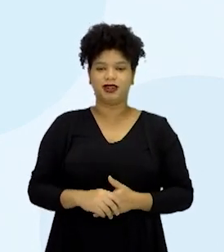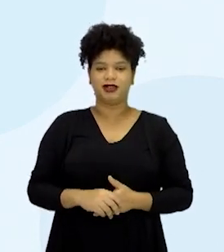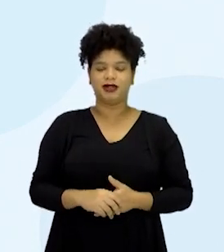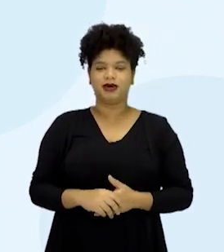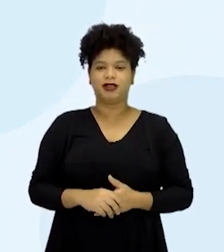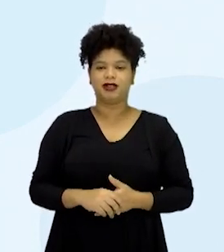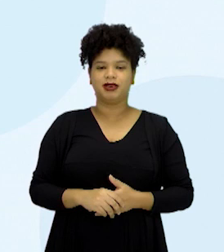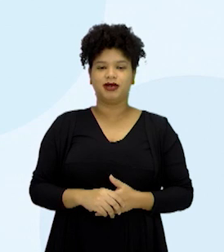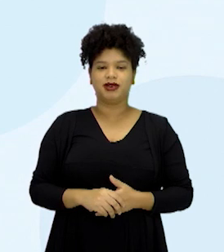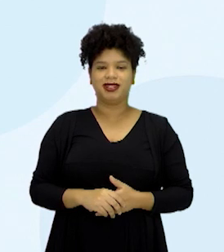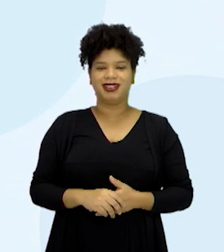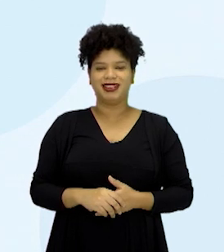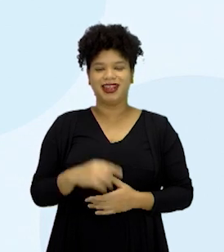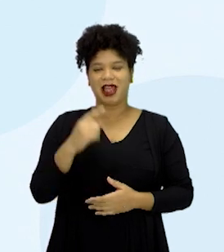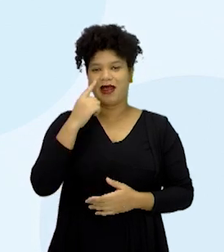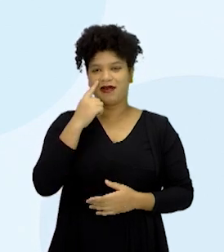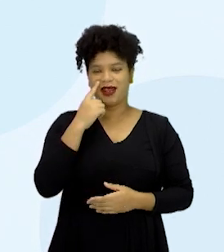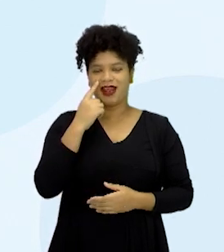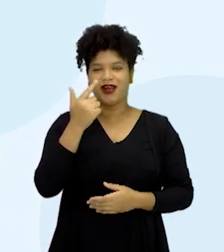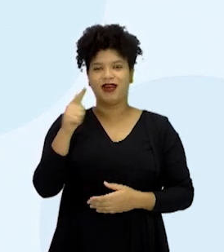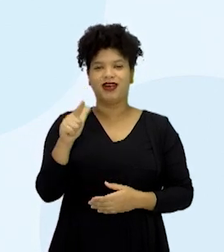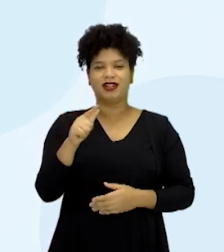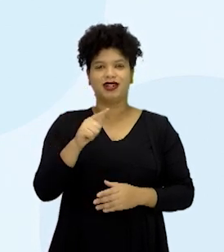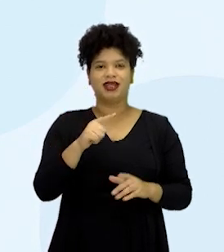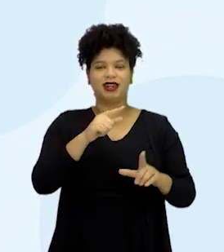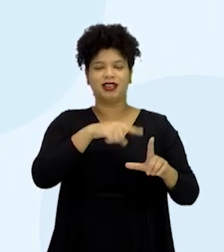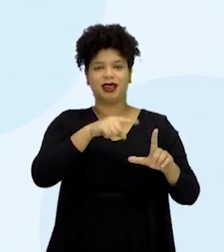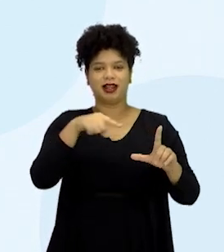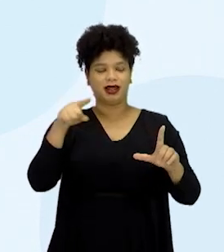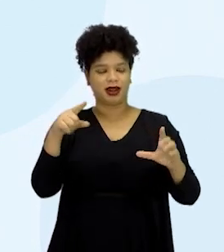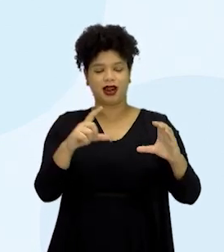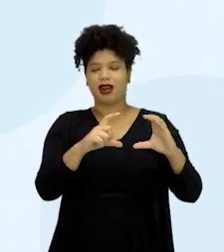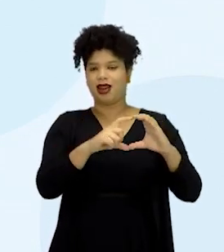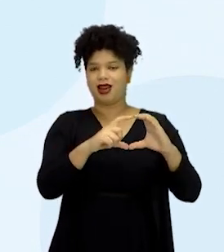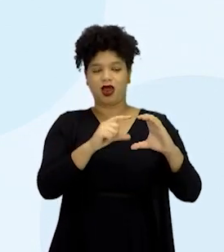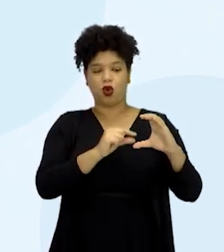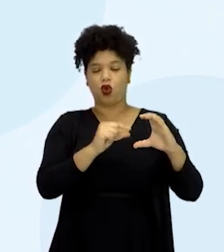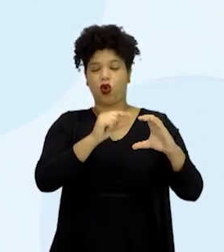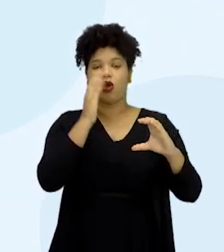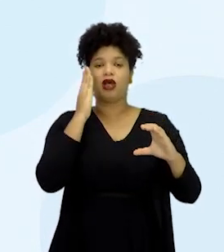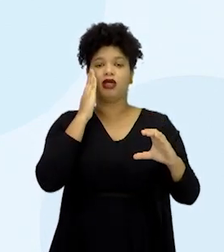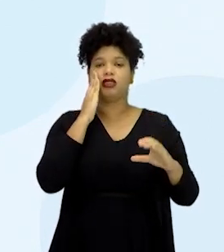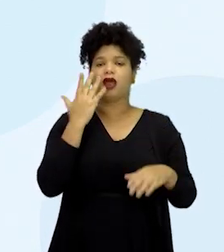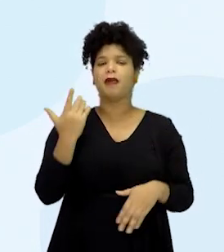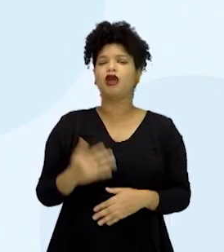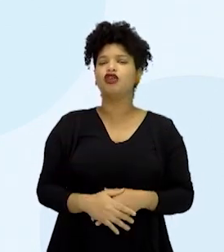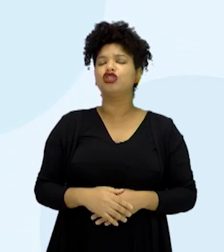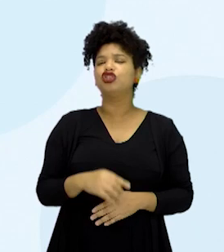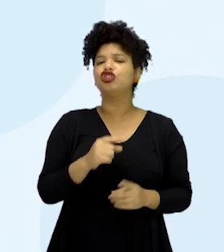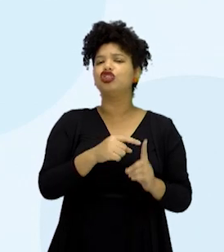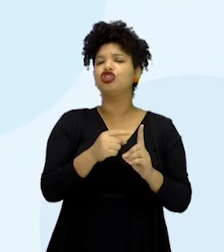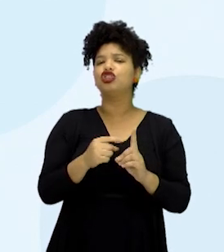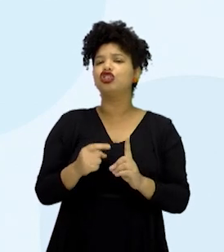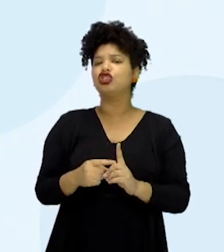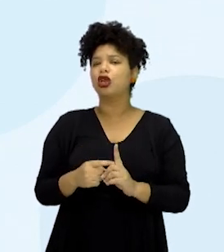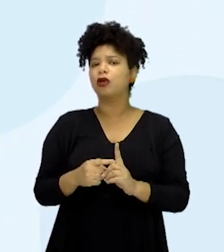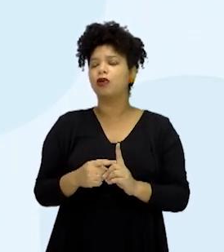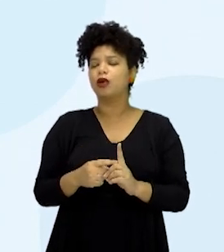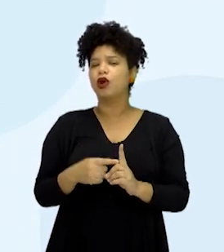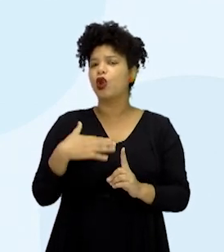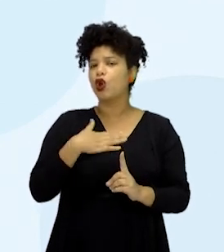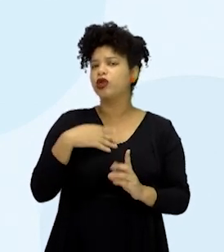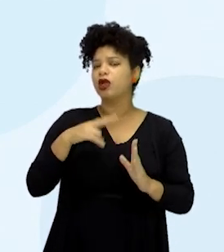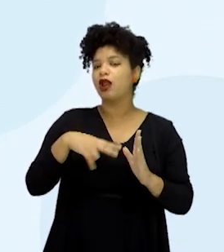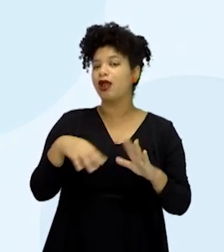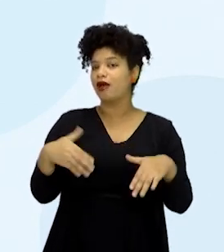slide. Mais um slide qualitativo, e dessa vez a pergunta foi qual era o gênero literário preferido desses alunos. Aí